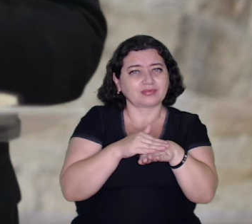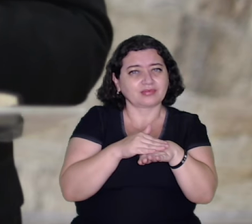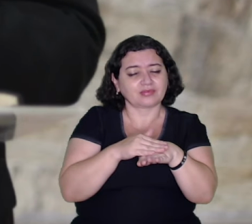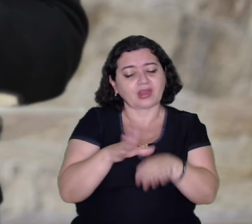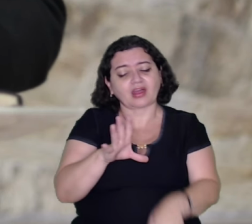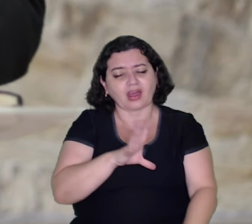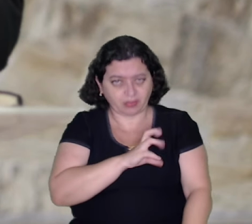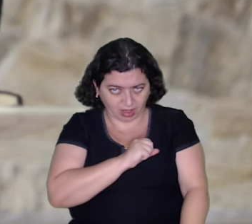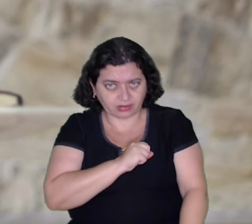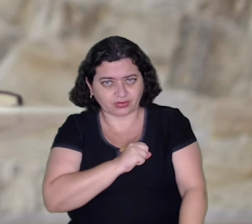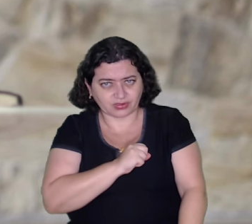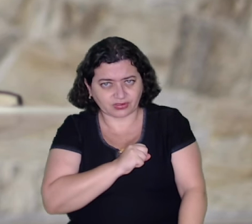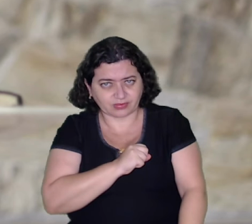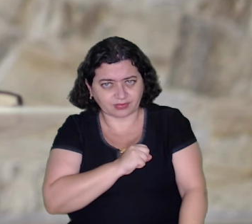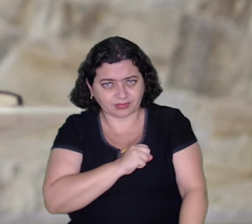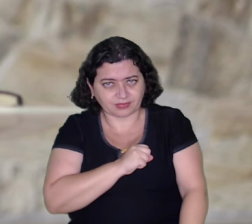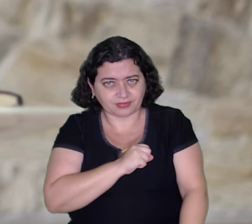Queridos,